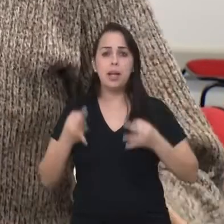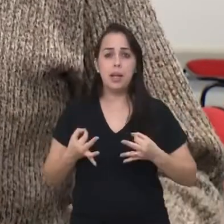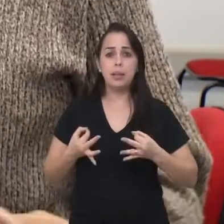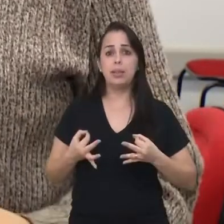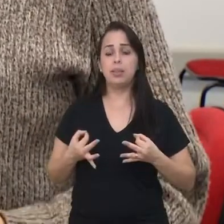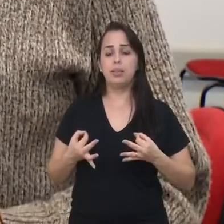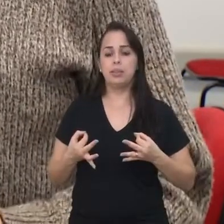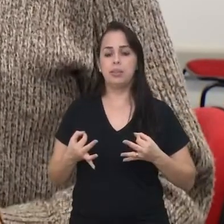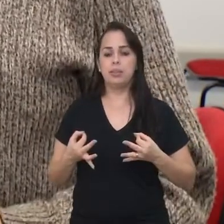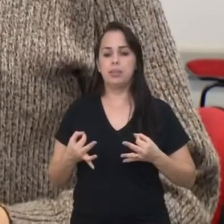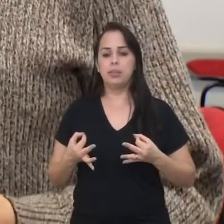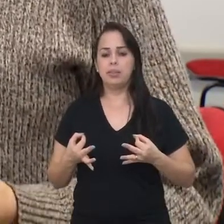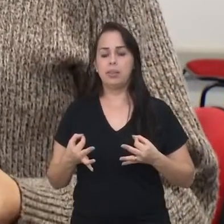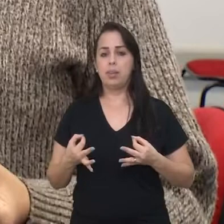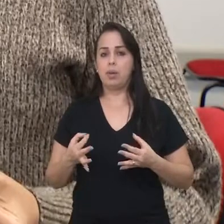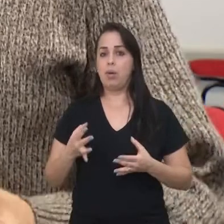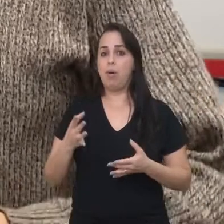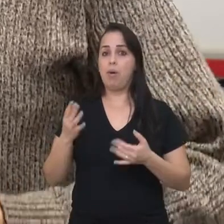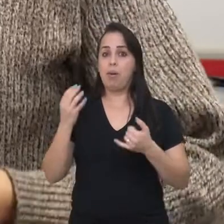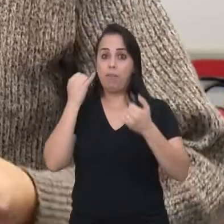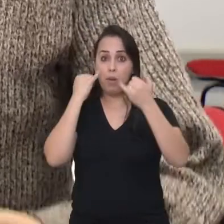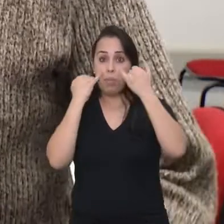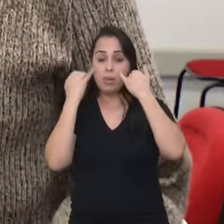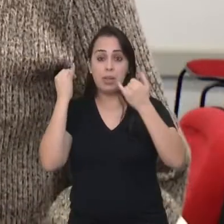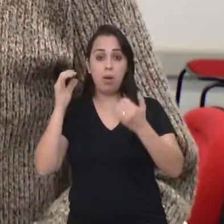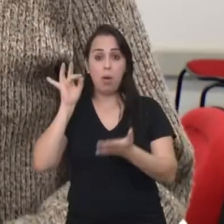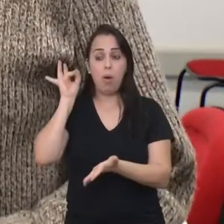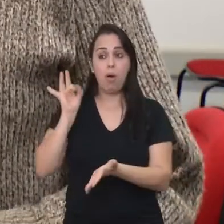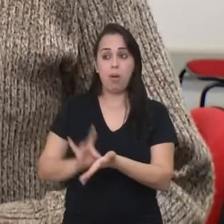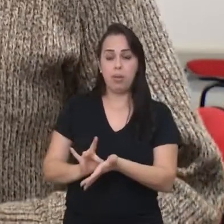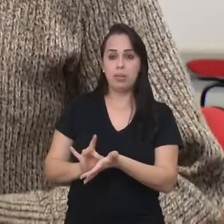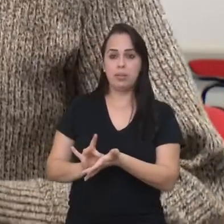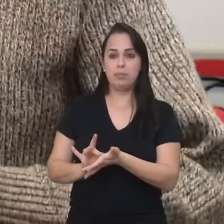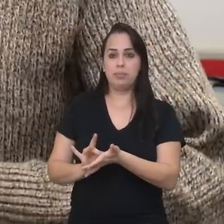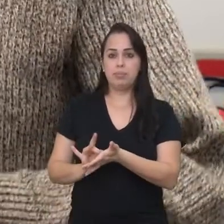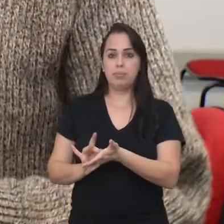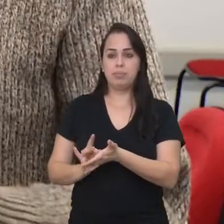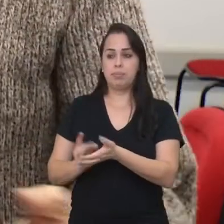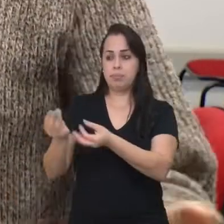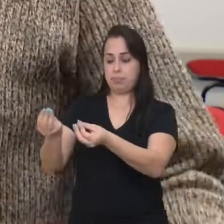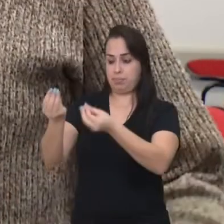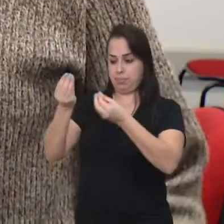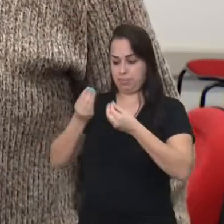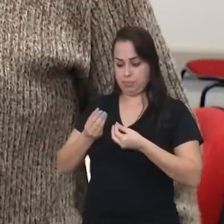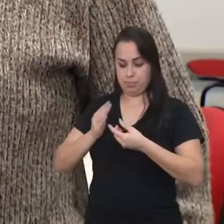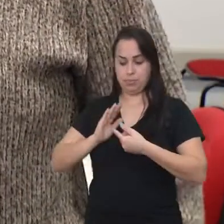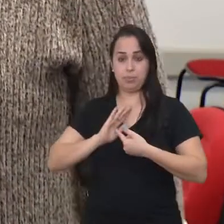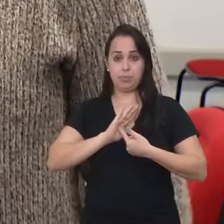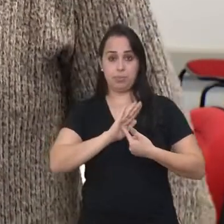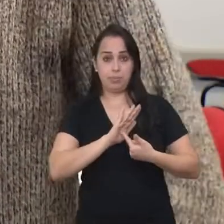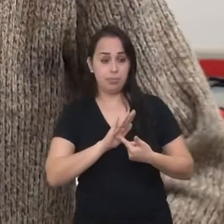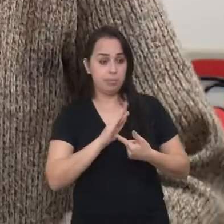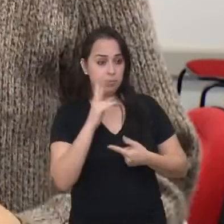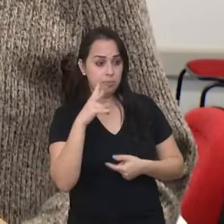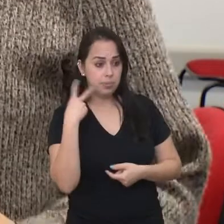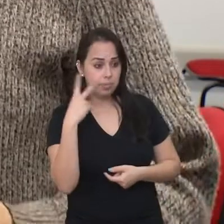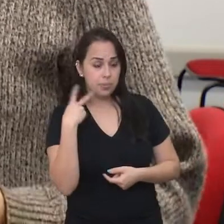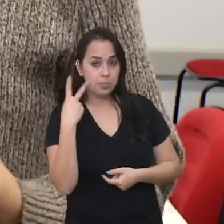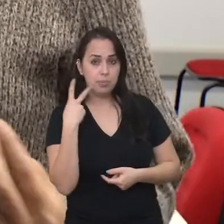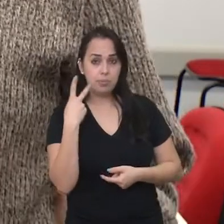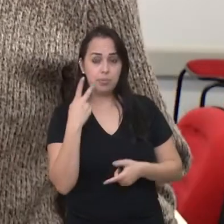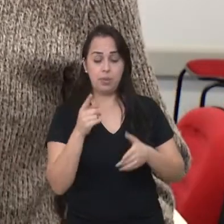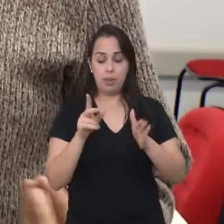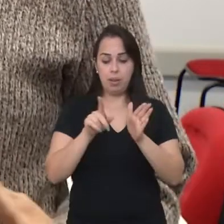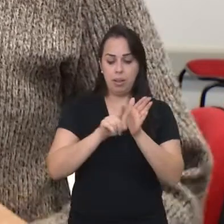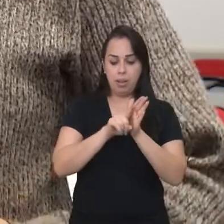na fonte, né, informações oficiais, vão oferecer todos esses dados aos vereadores e os vereadores,